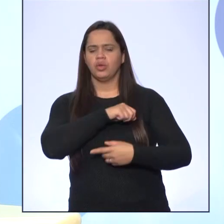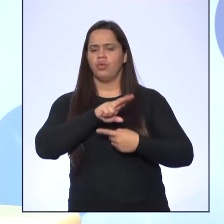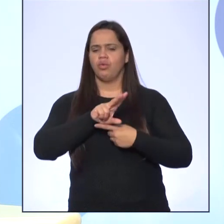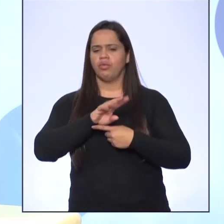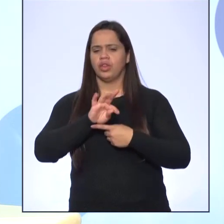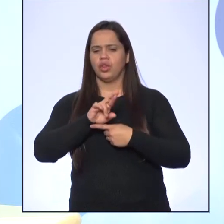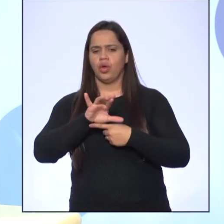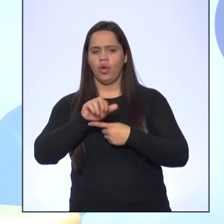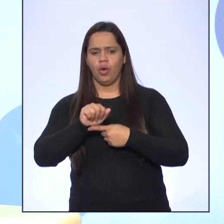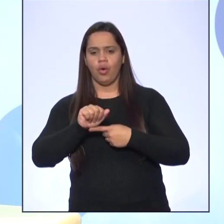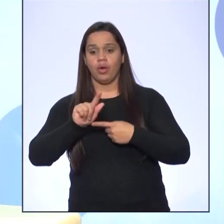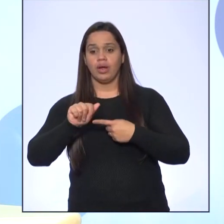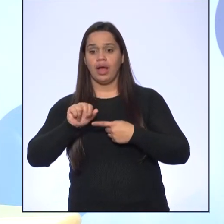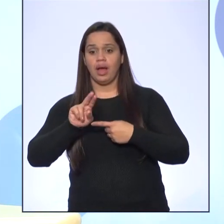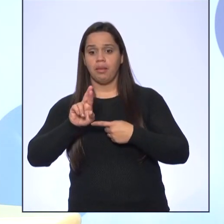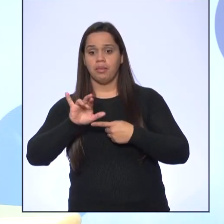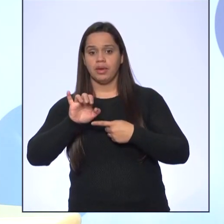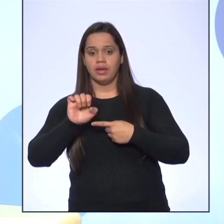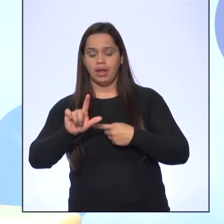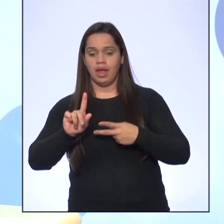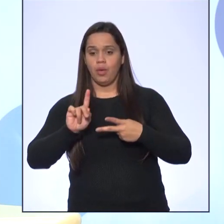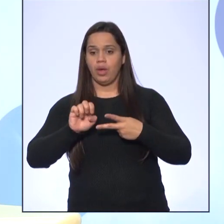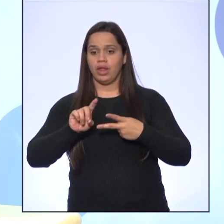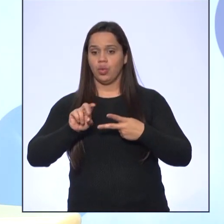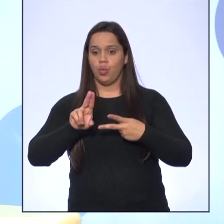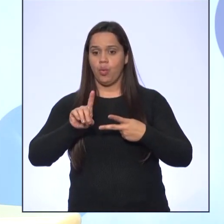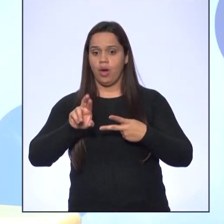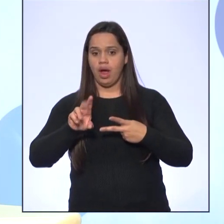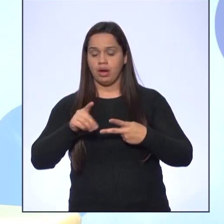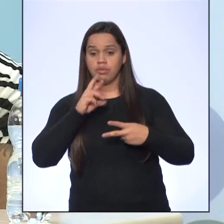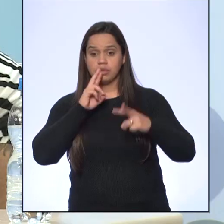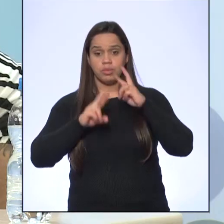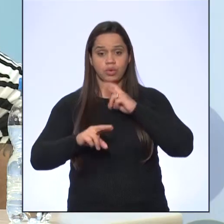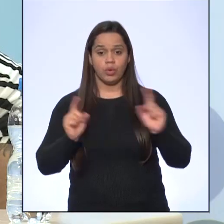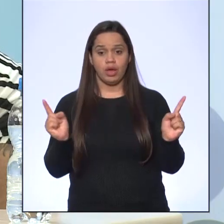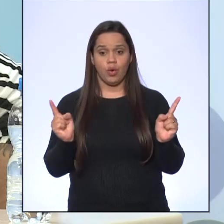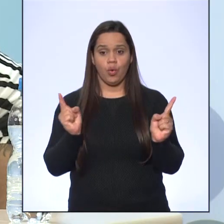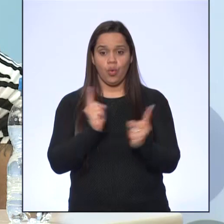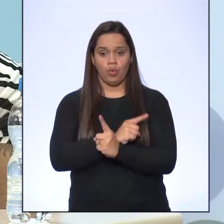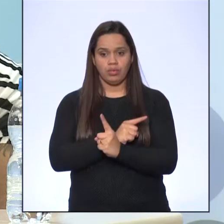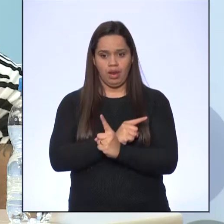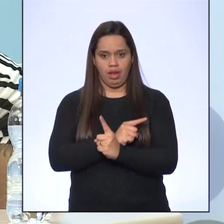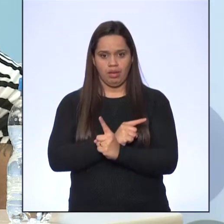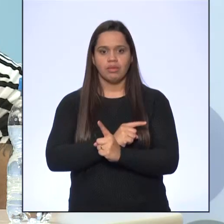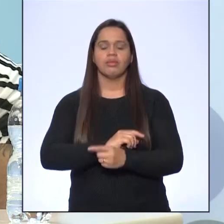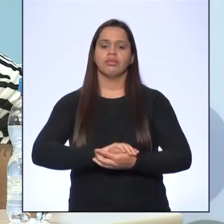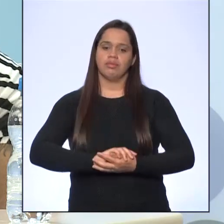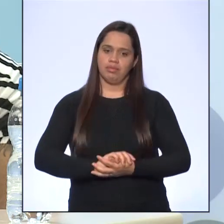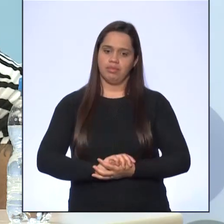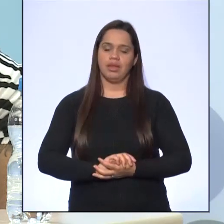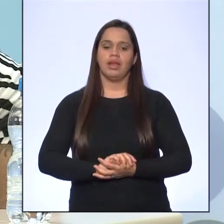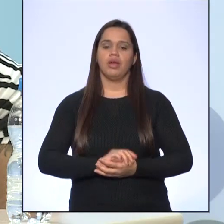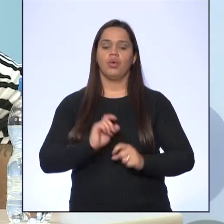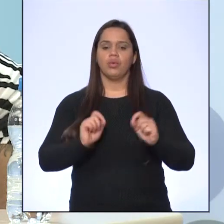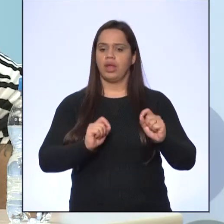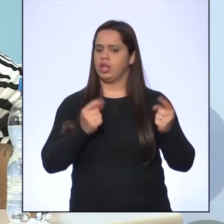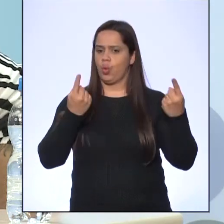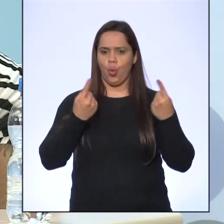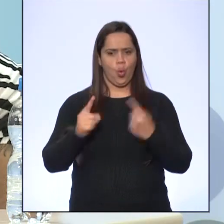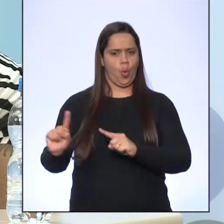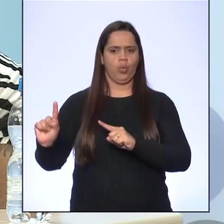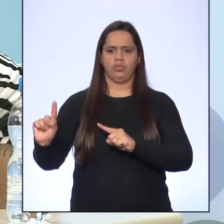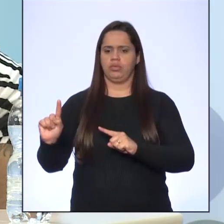Eduardo, Matheus, a Kira, muitos falaram o contrário. Exato, está certíssimo, gente, eles são contrários ao